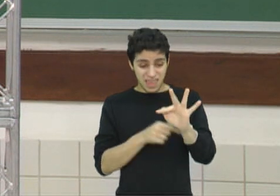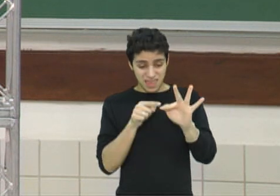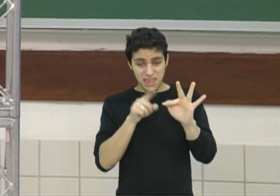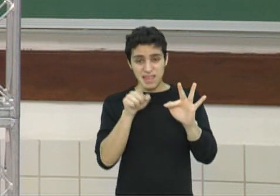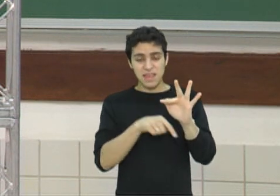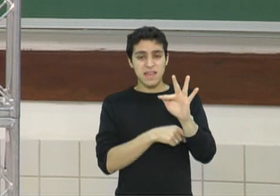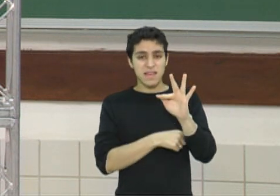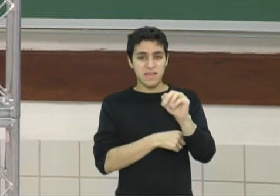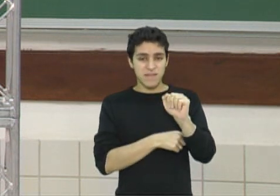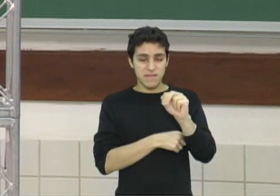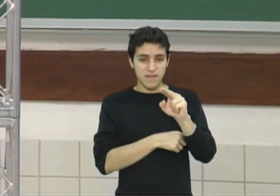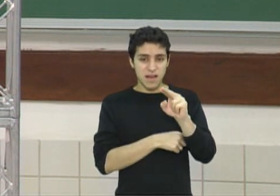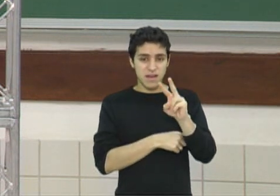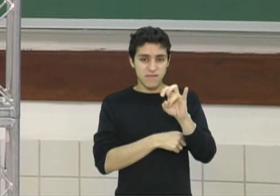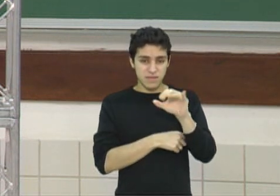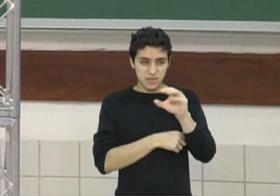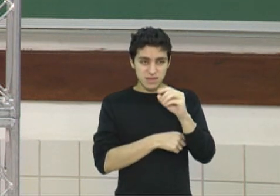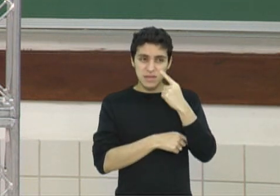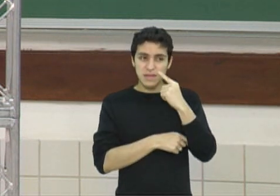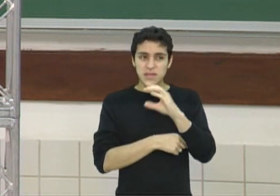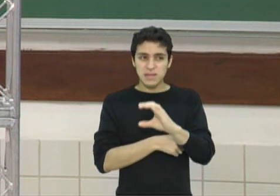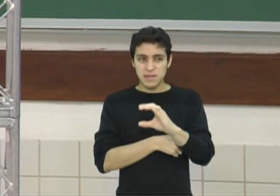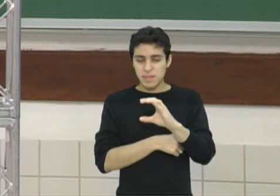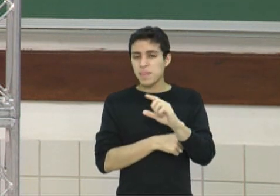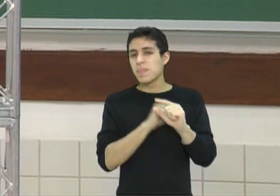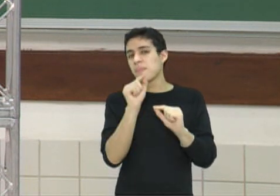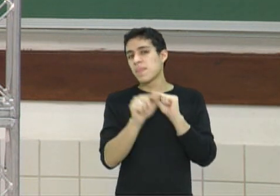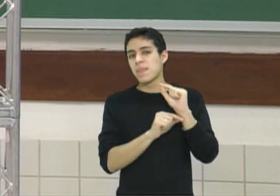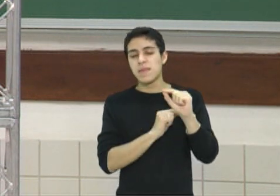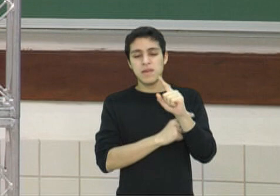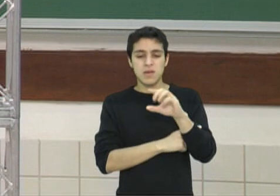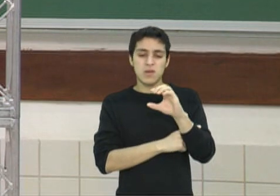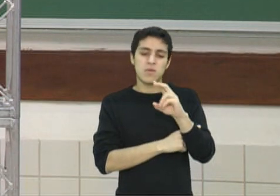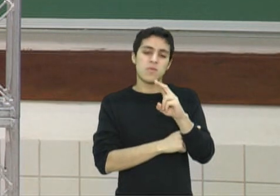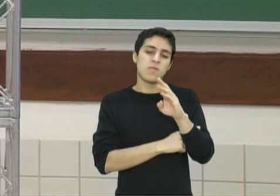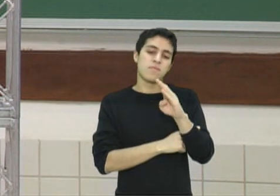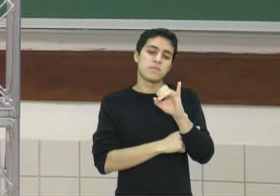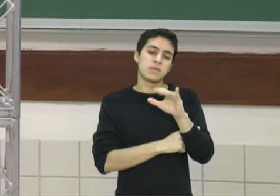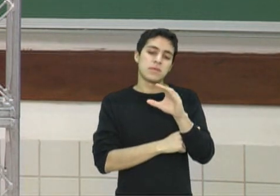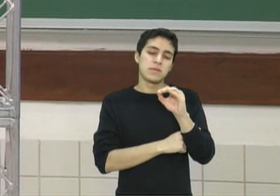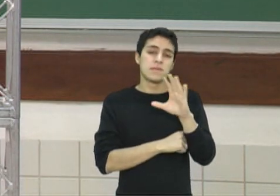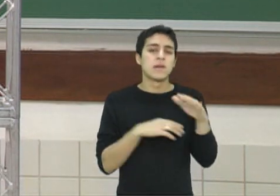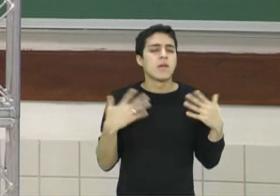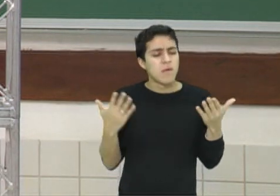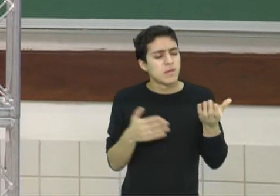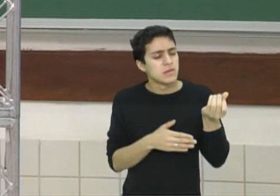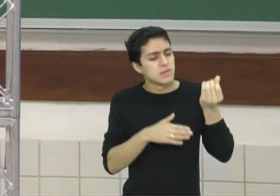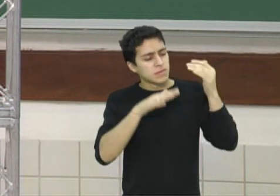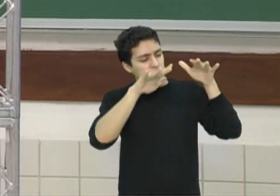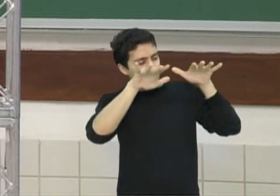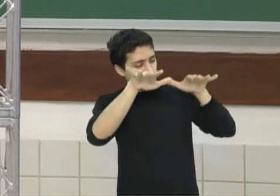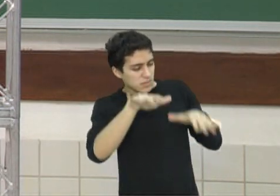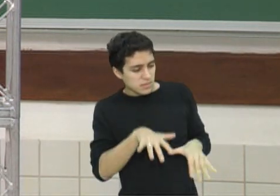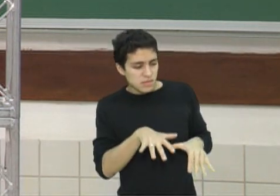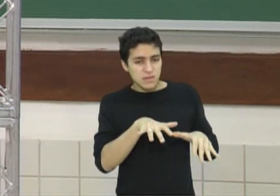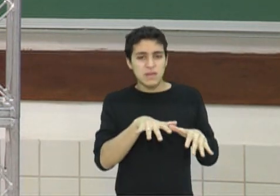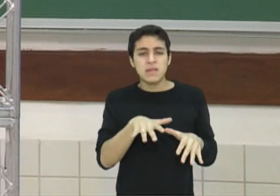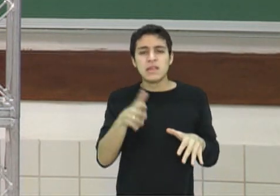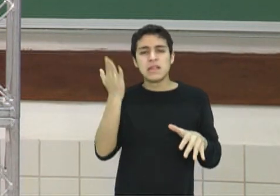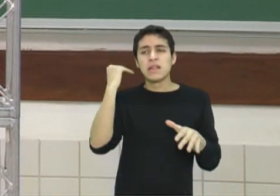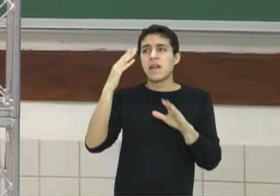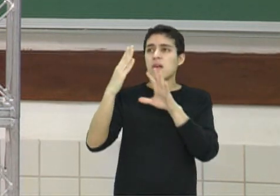o fauvismo. E o C vai ser o quê? Cubismo. Quais são os 6 movimentos das